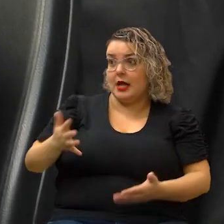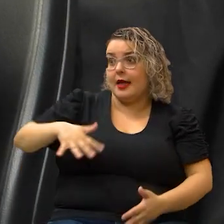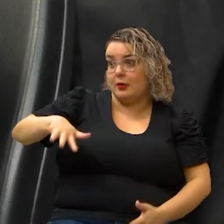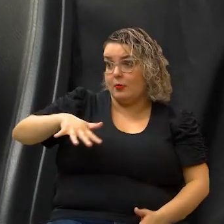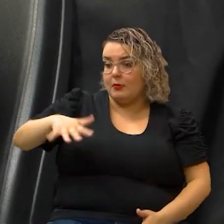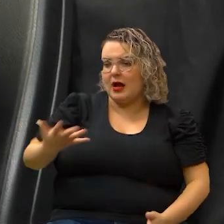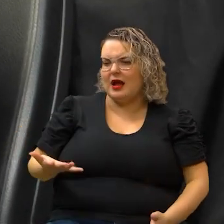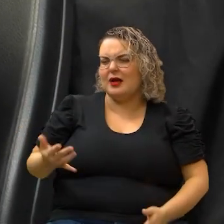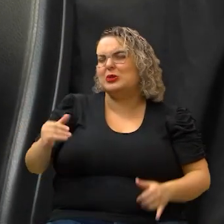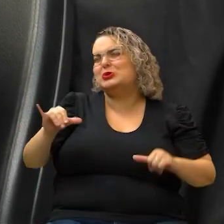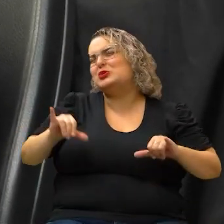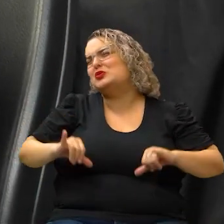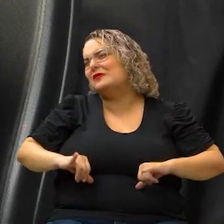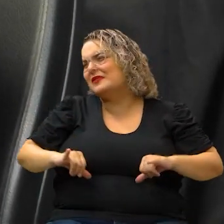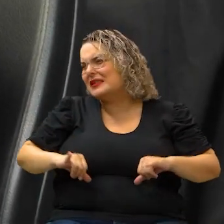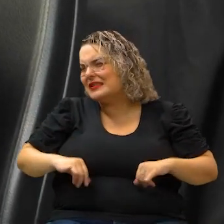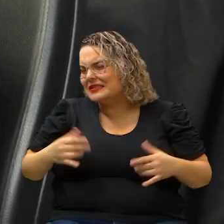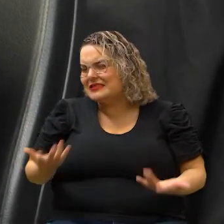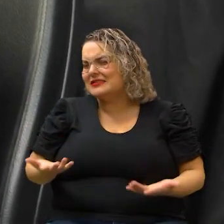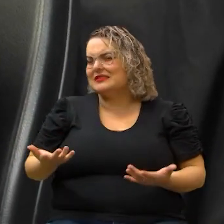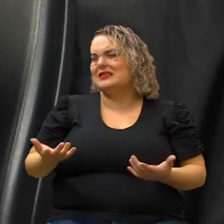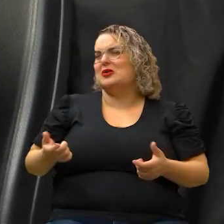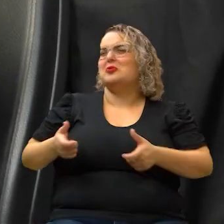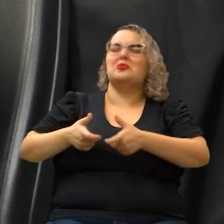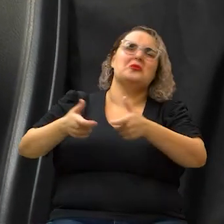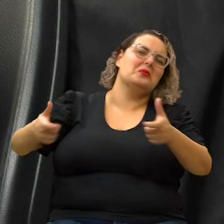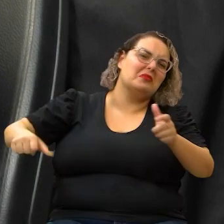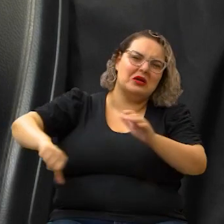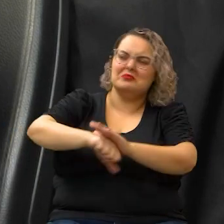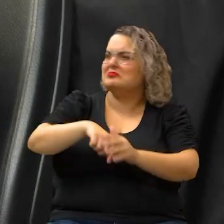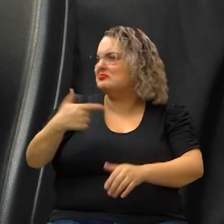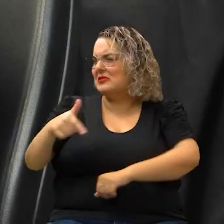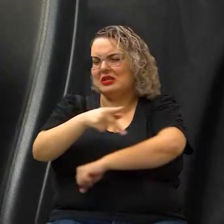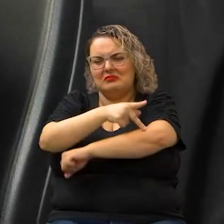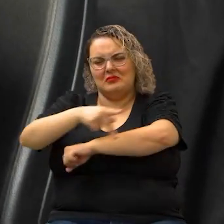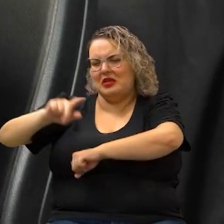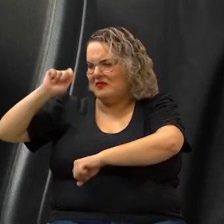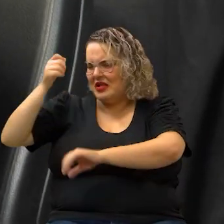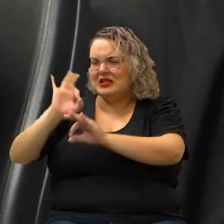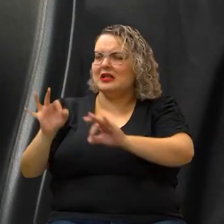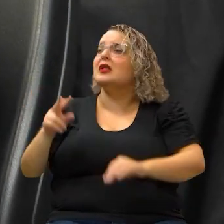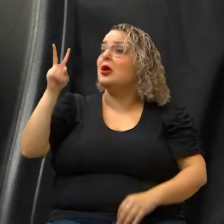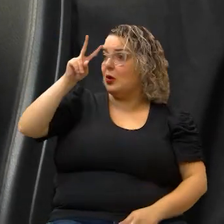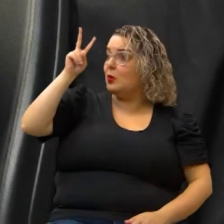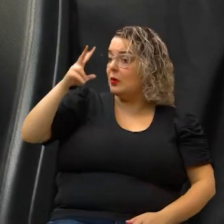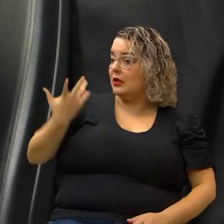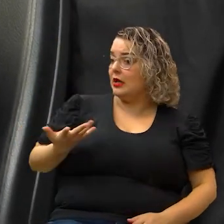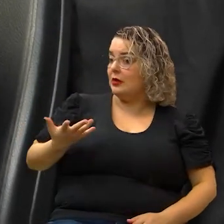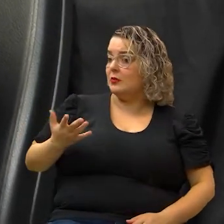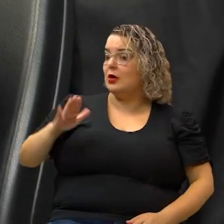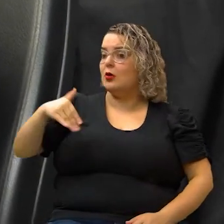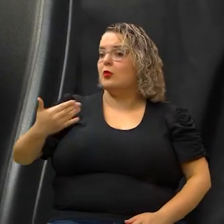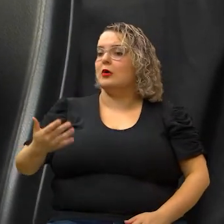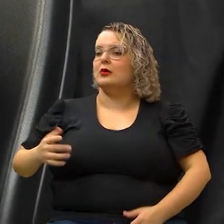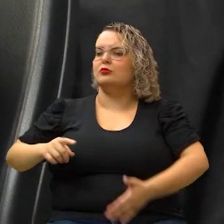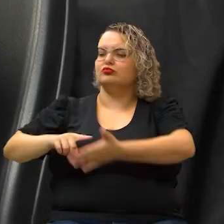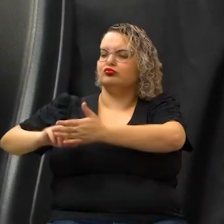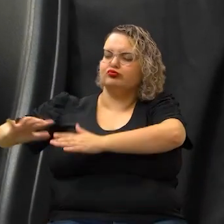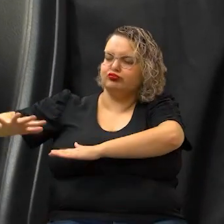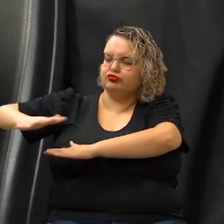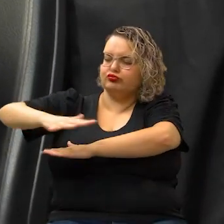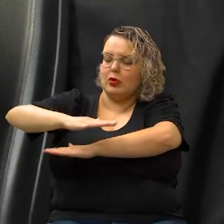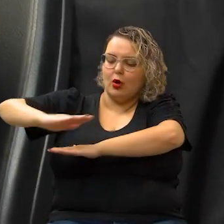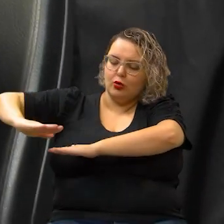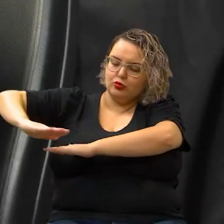muito sofrida, de alta criminalidade, sem asfalto, sem nada. Eu lembro quando vieram as máquinas para asfaltar a rua da